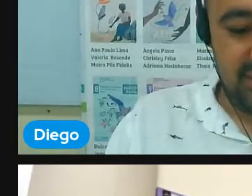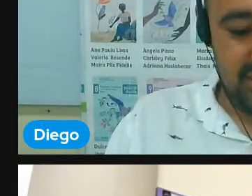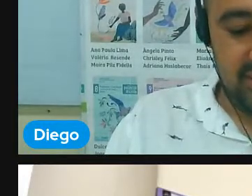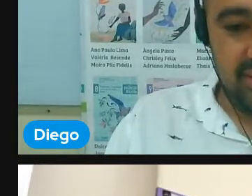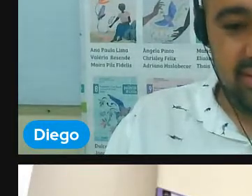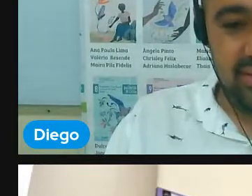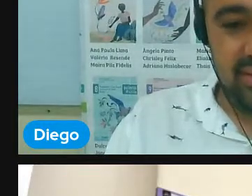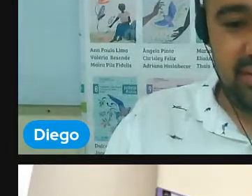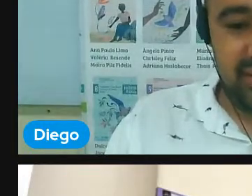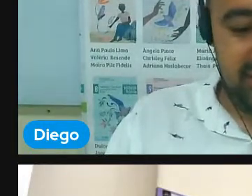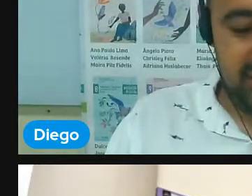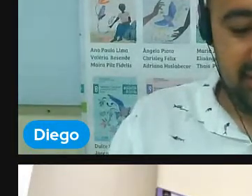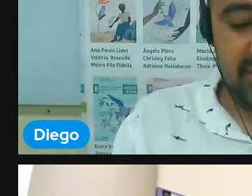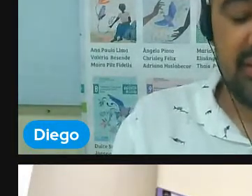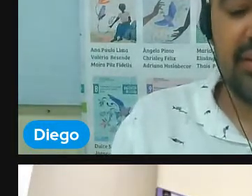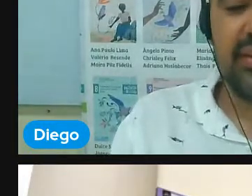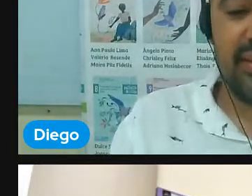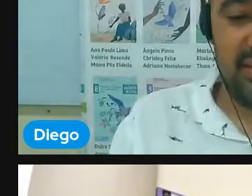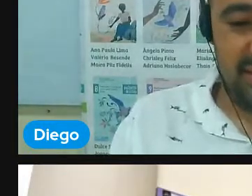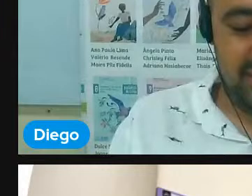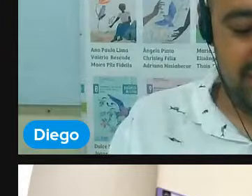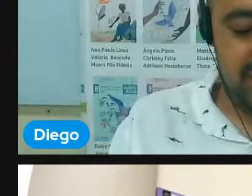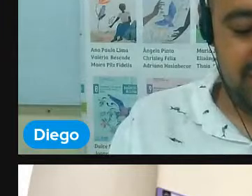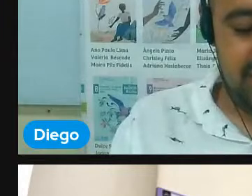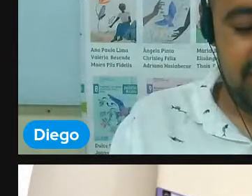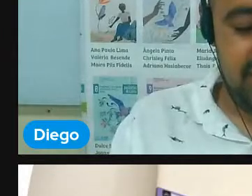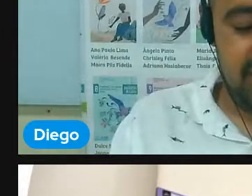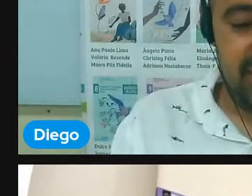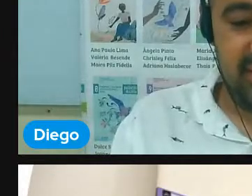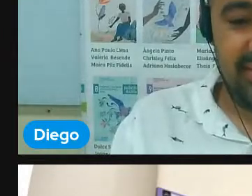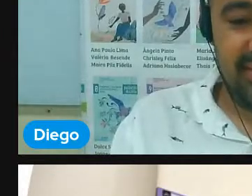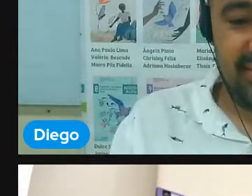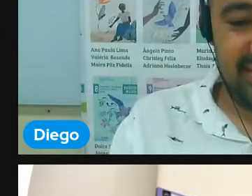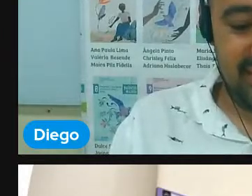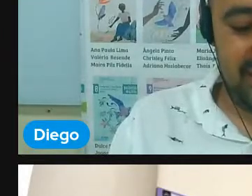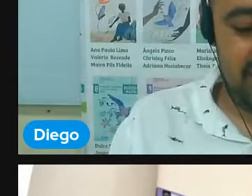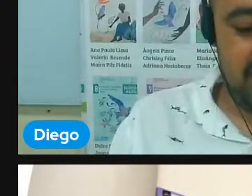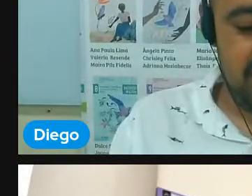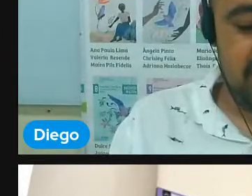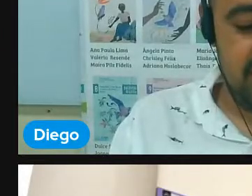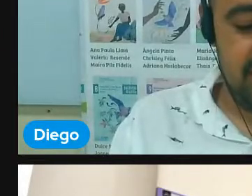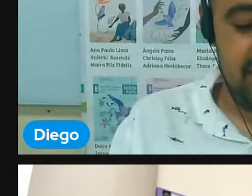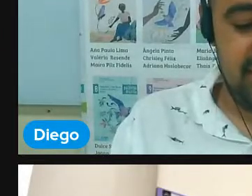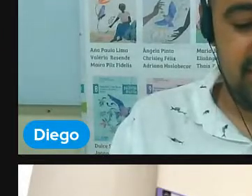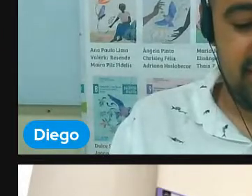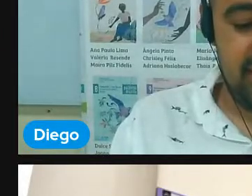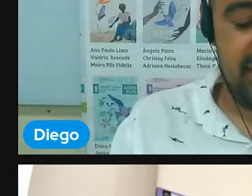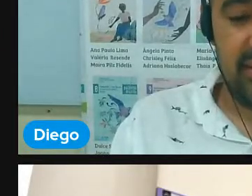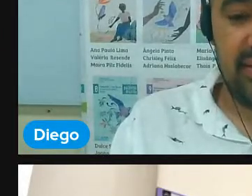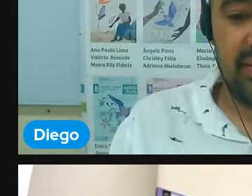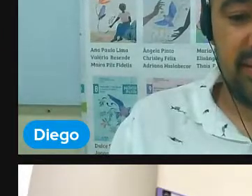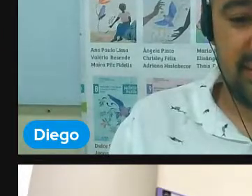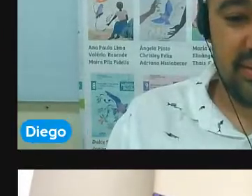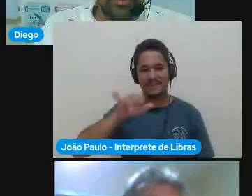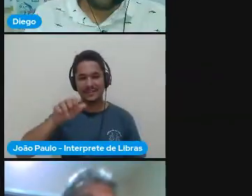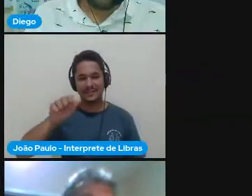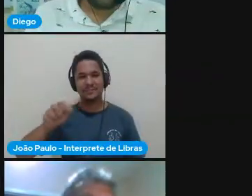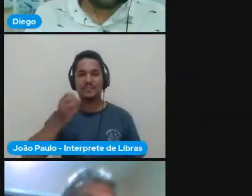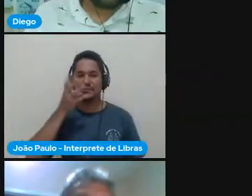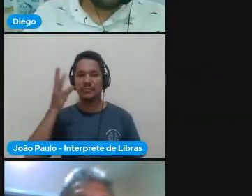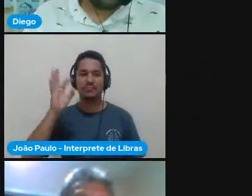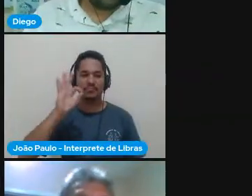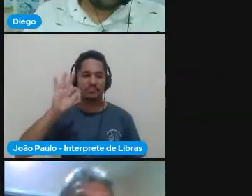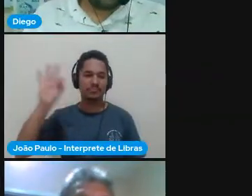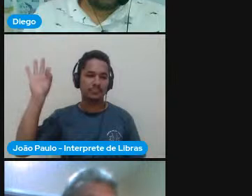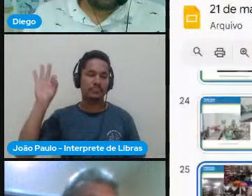essa intensidade, né? Essa audiência do Qualifica EJA, nossa, é sensacional.